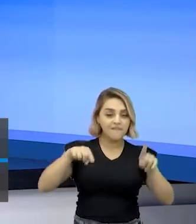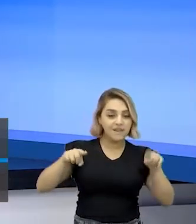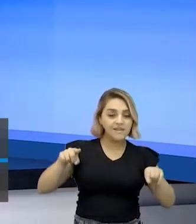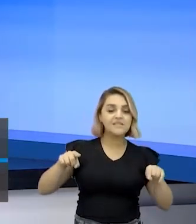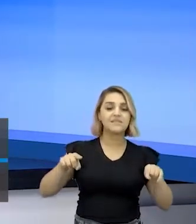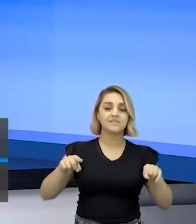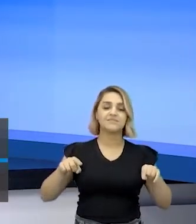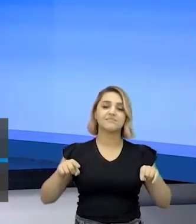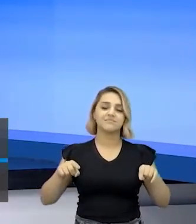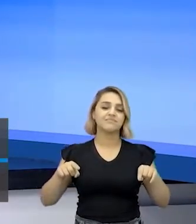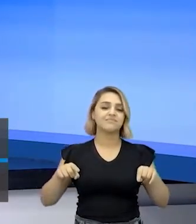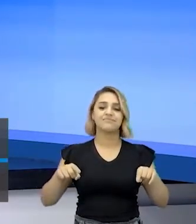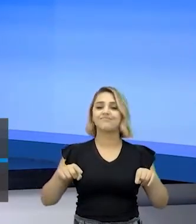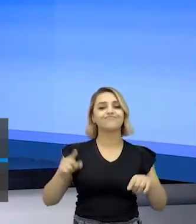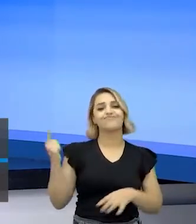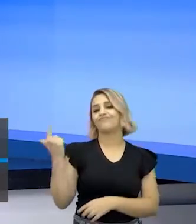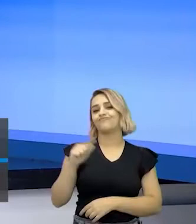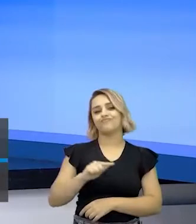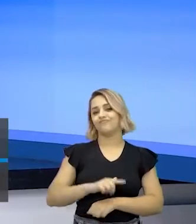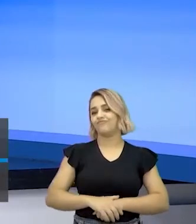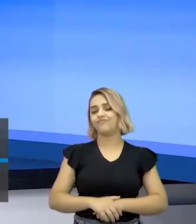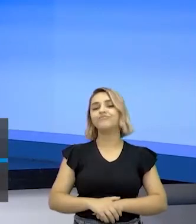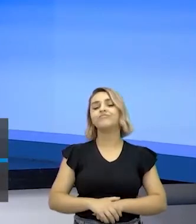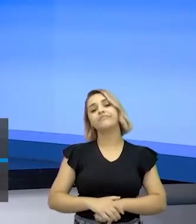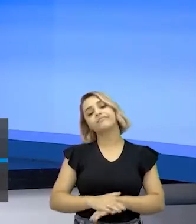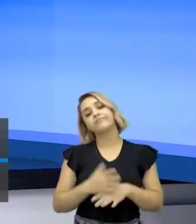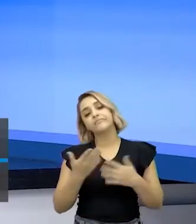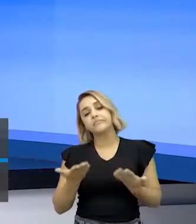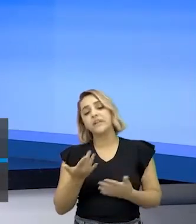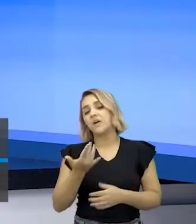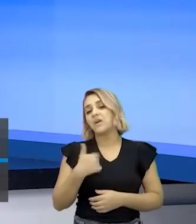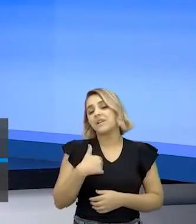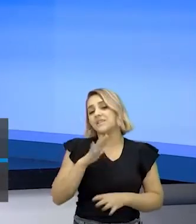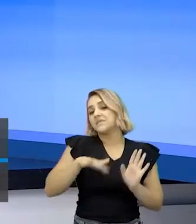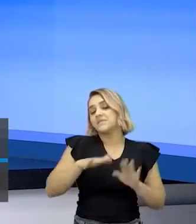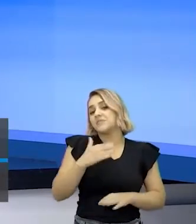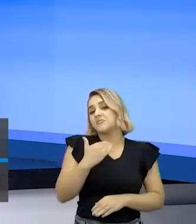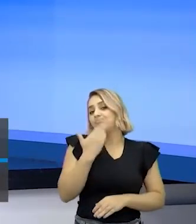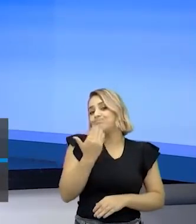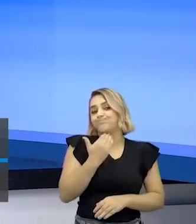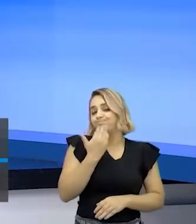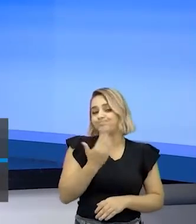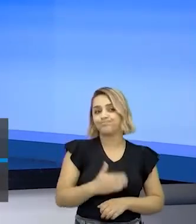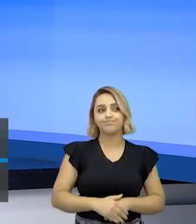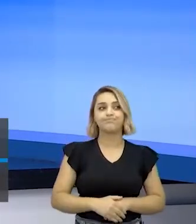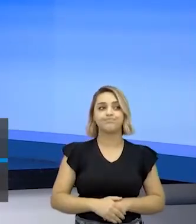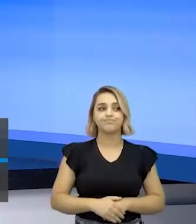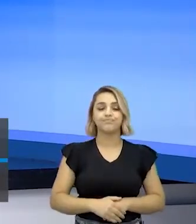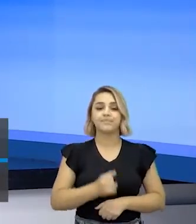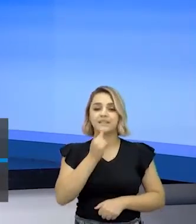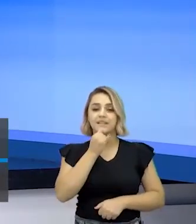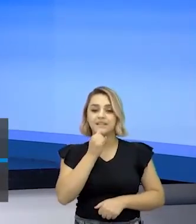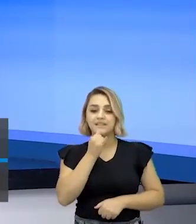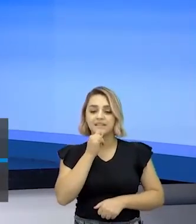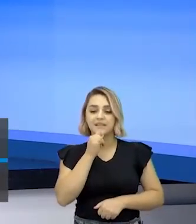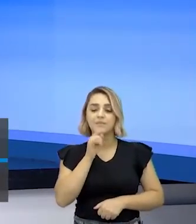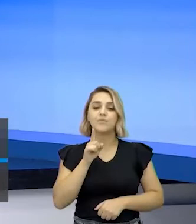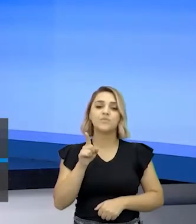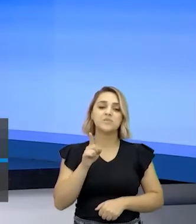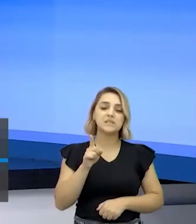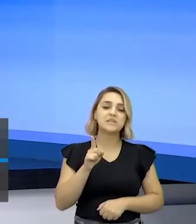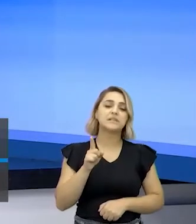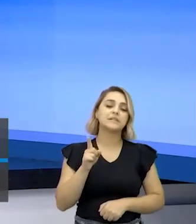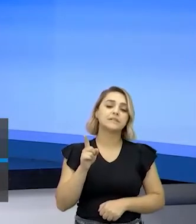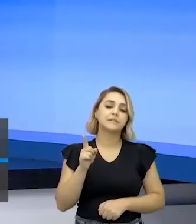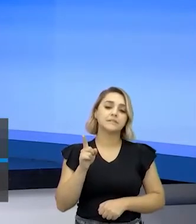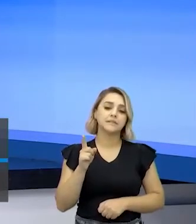variedades, já não, né? Pode ser, então, que eu não consiga. Então, por exemplo, você precisou colocar